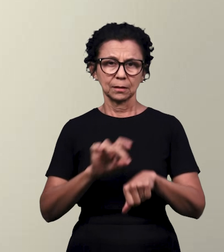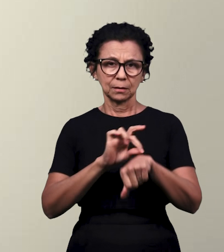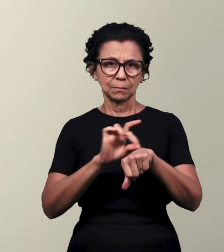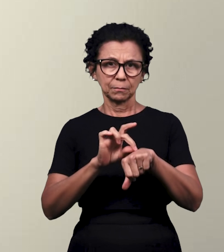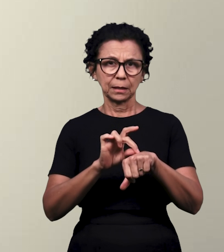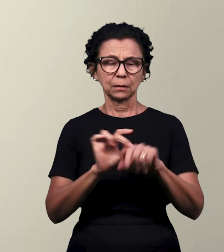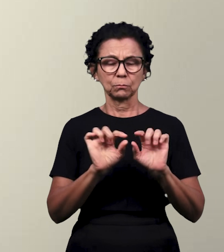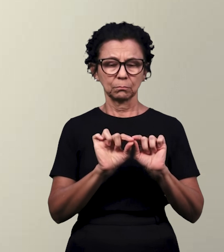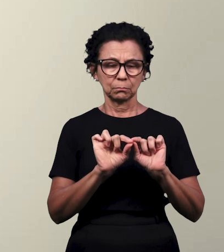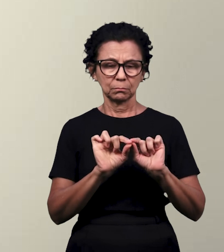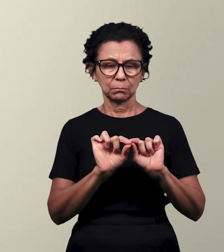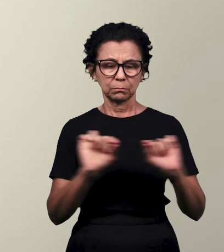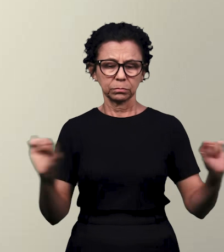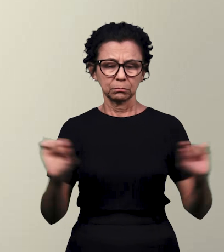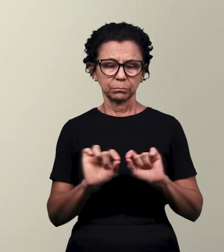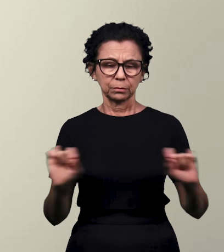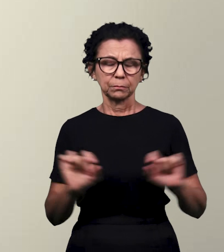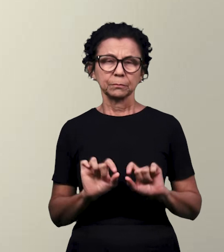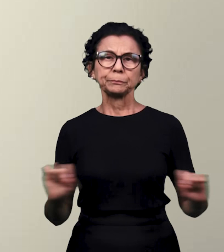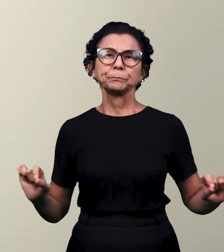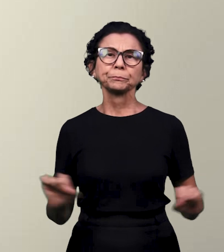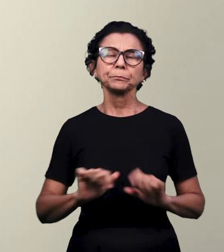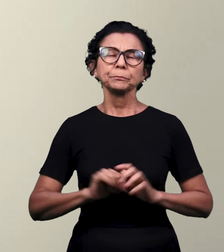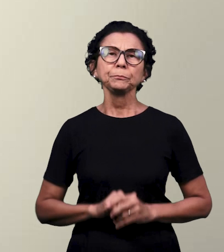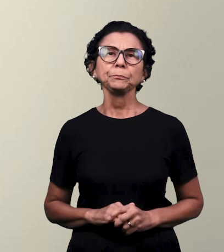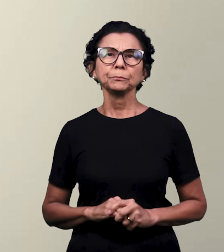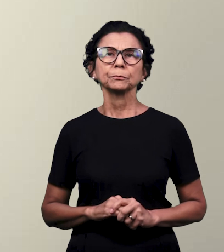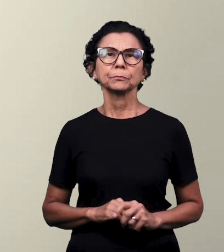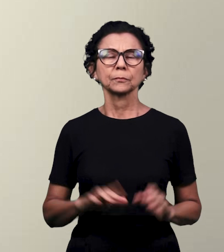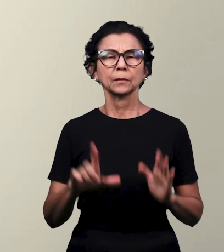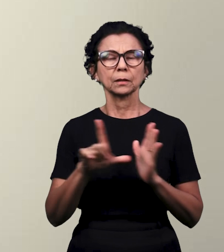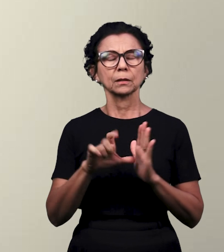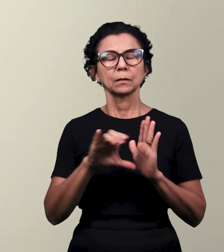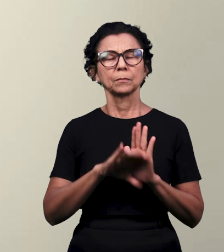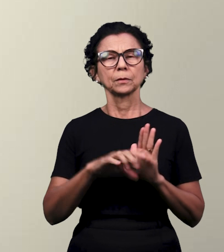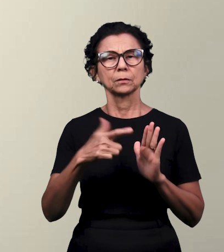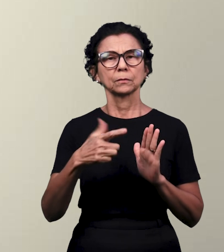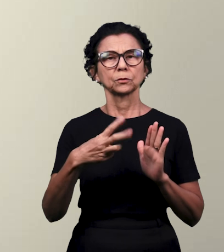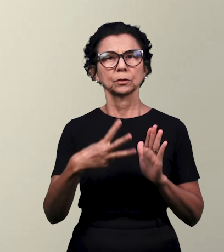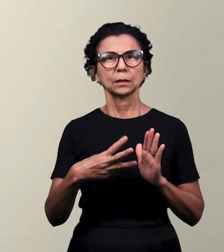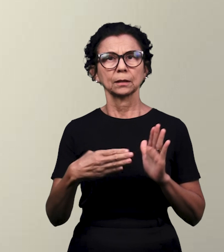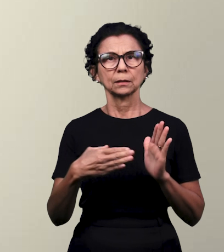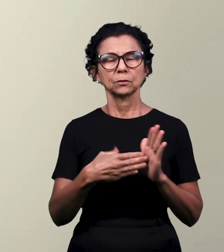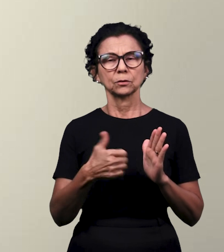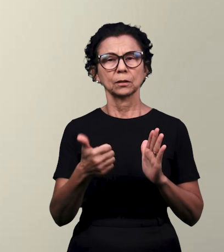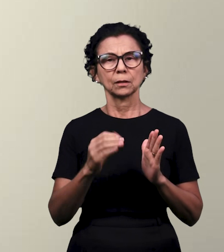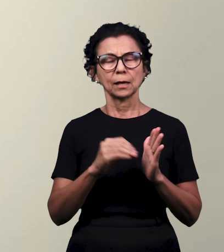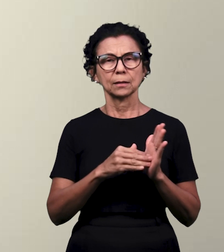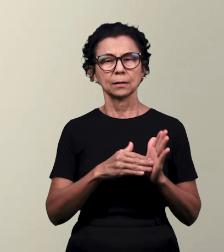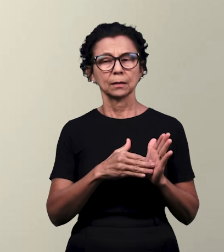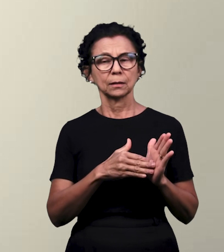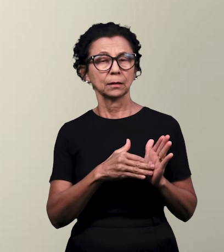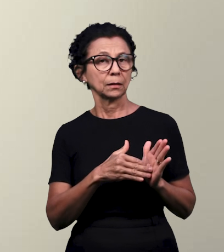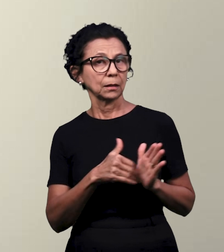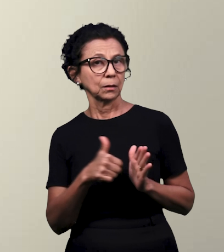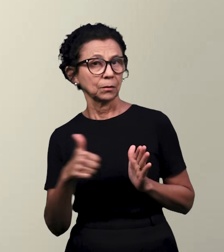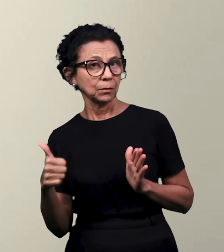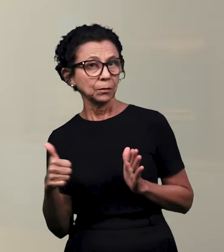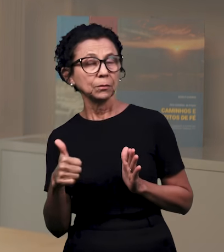nossos aí. O Senhor em Levíticos, no capítulo 23, do 10 a 11... o Senhor,